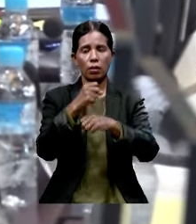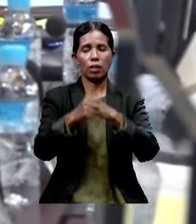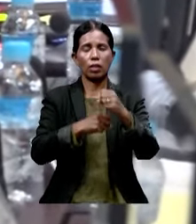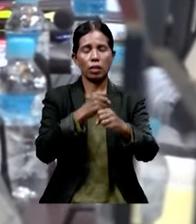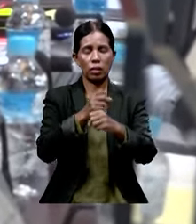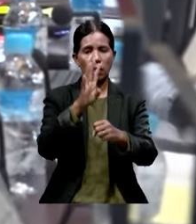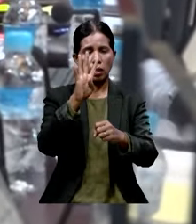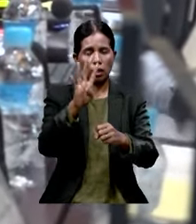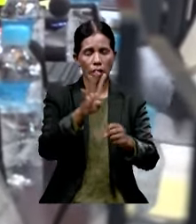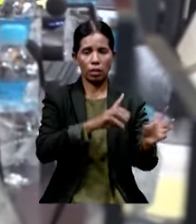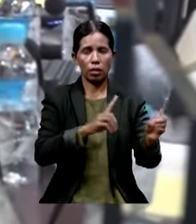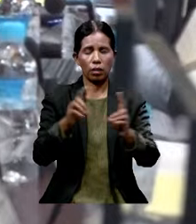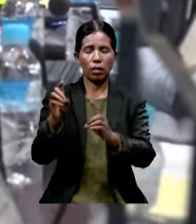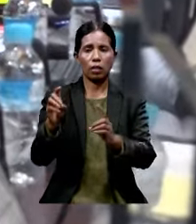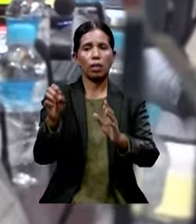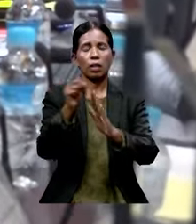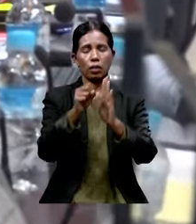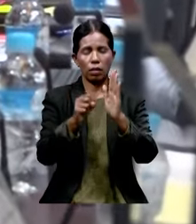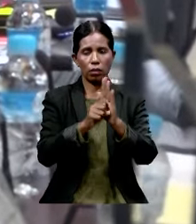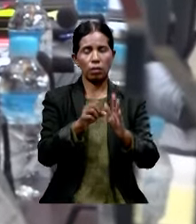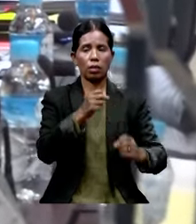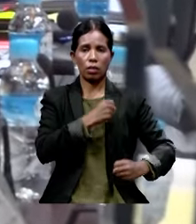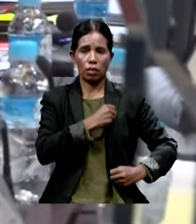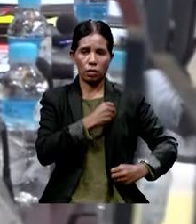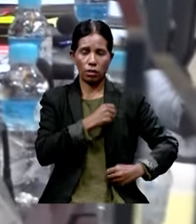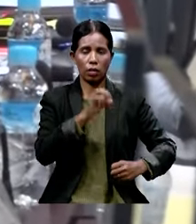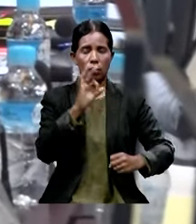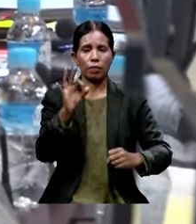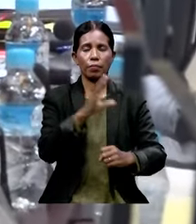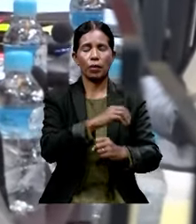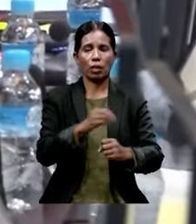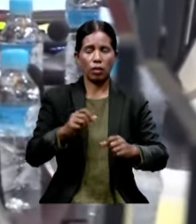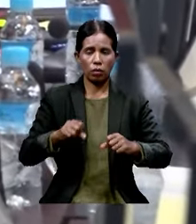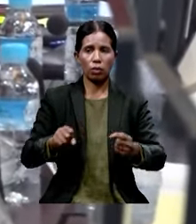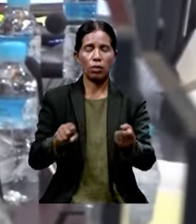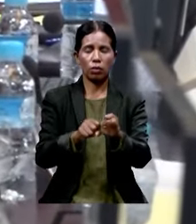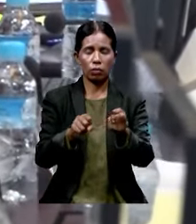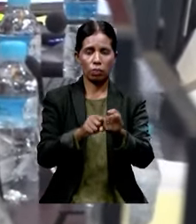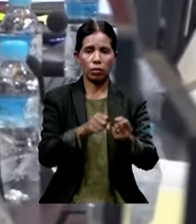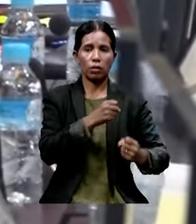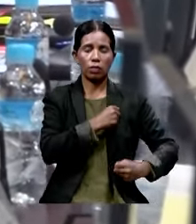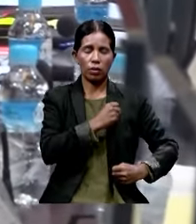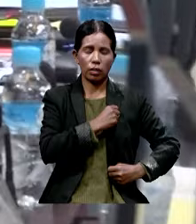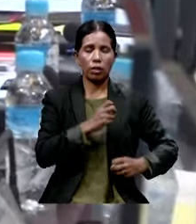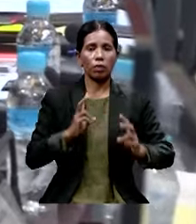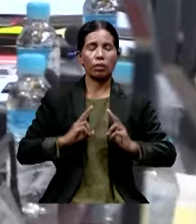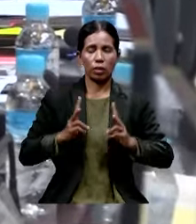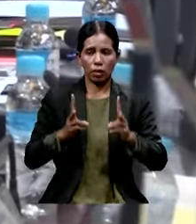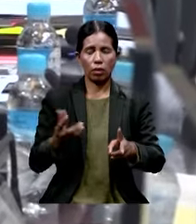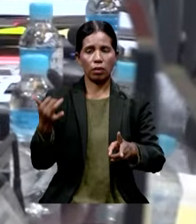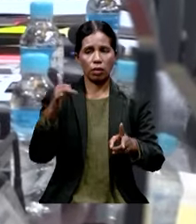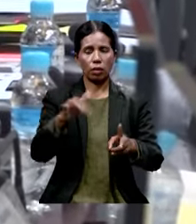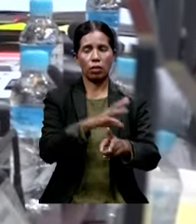foi implementação no Estatuto Militar FFDT linian nebe a caracato valoriza contribuição militar veterano Sira nebe reforma